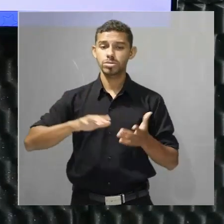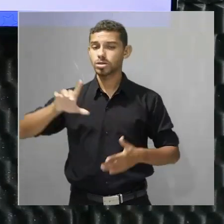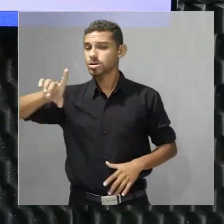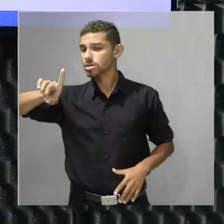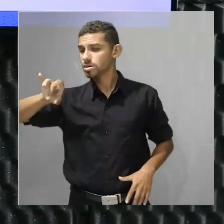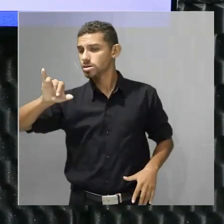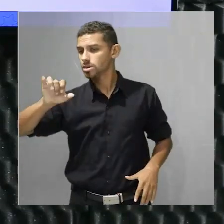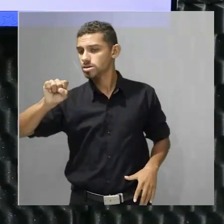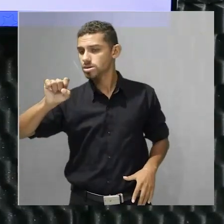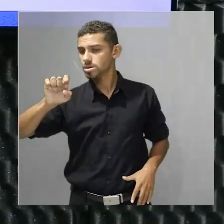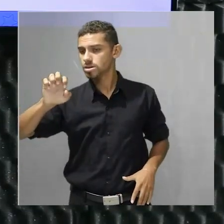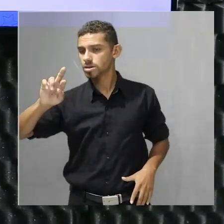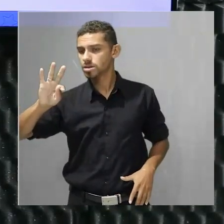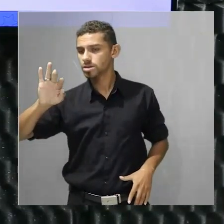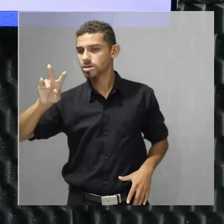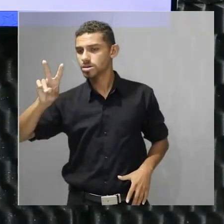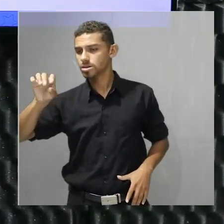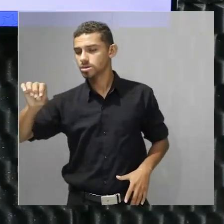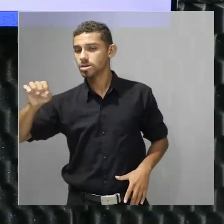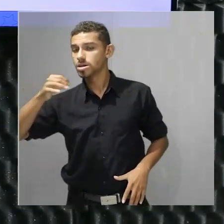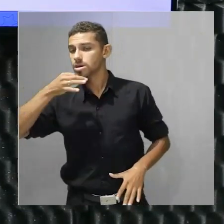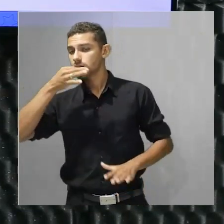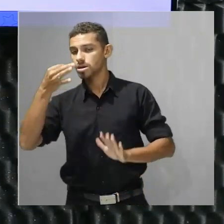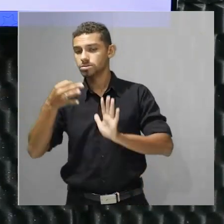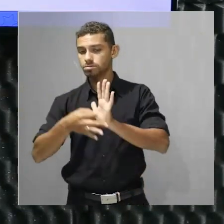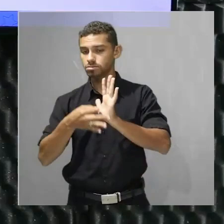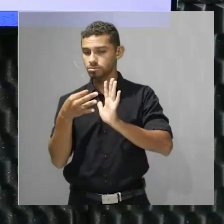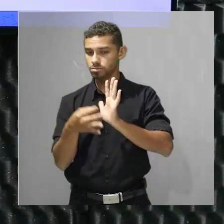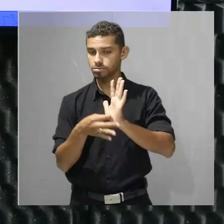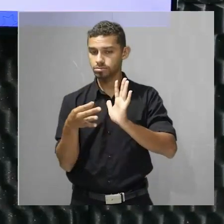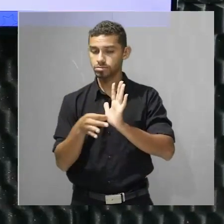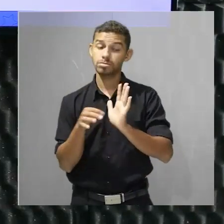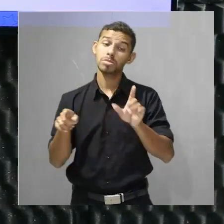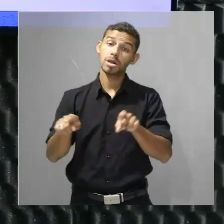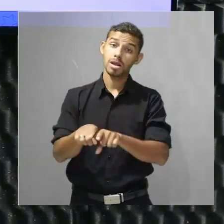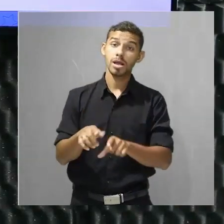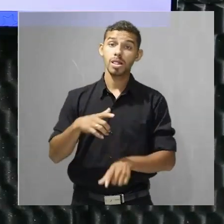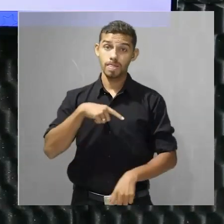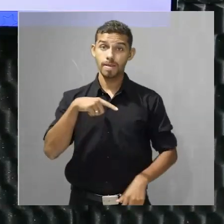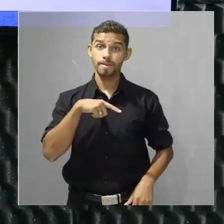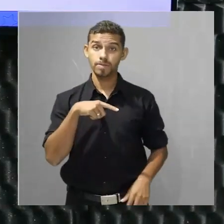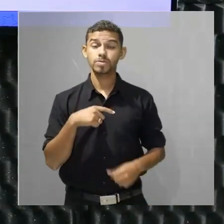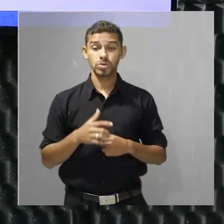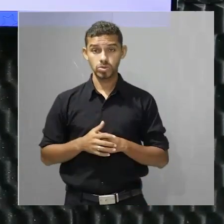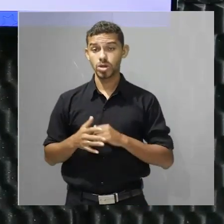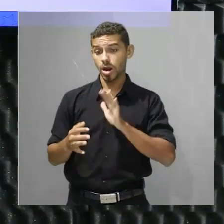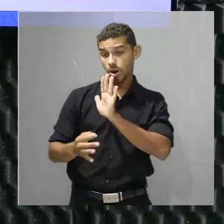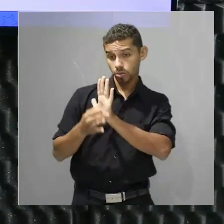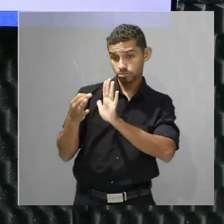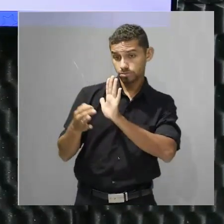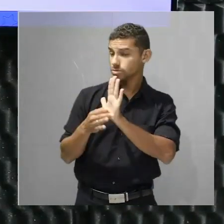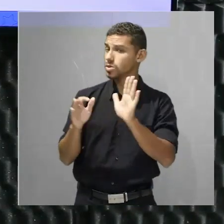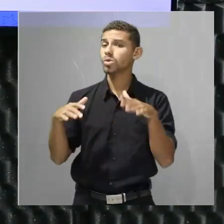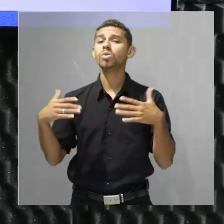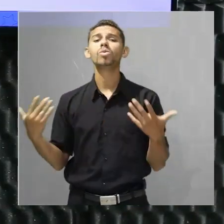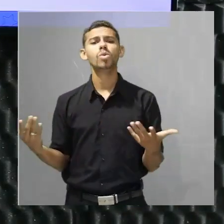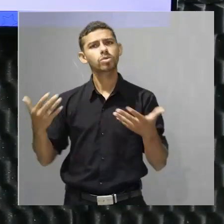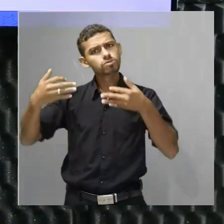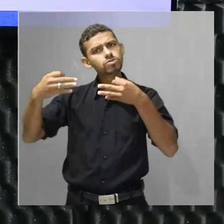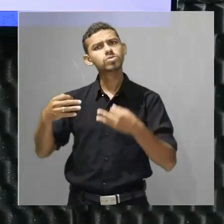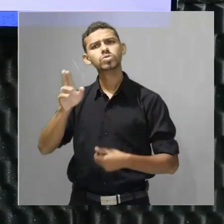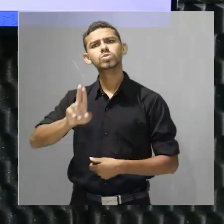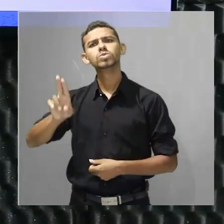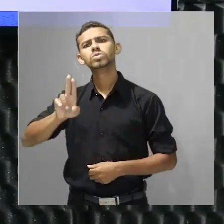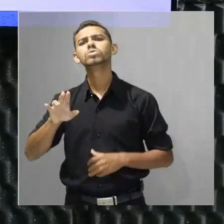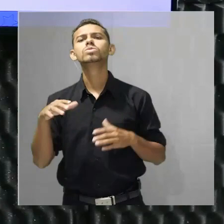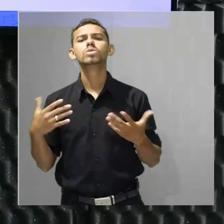dissertativa argumentativa então se você vai defender uma tese através de argumentos qual linguagem você